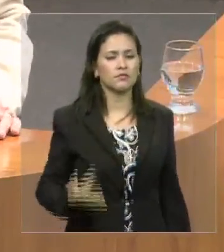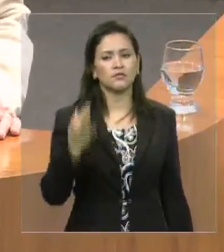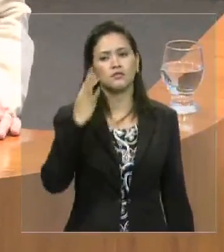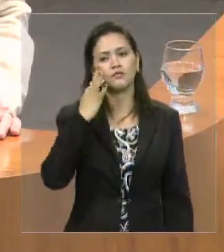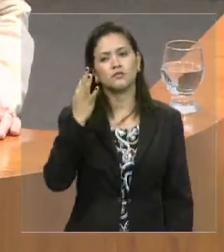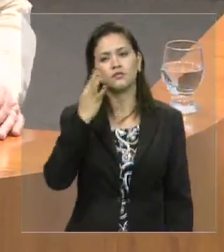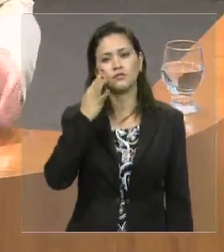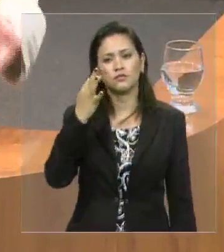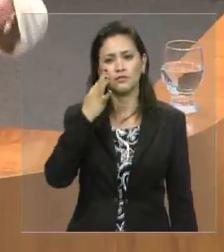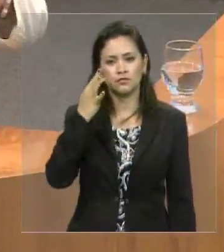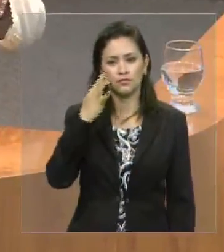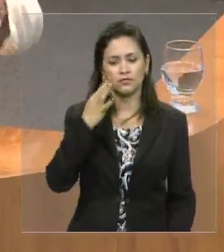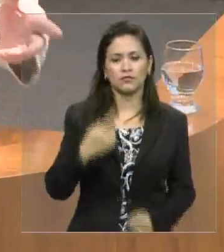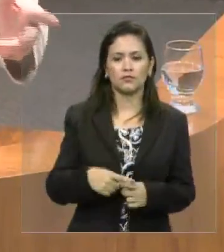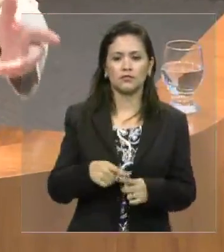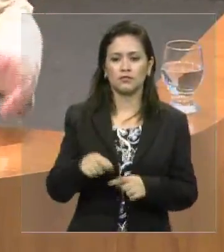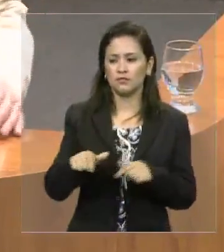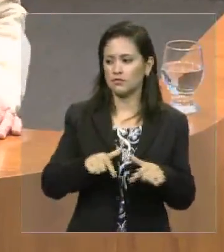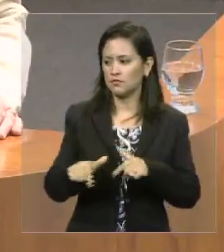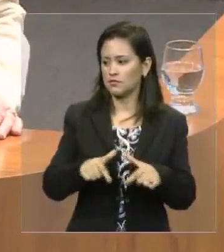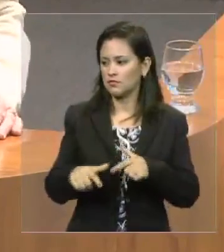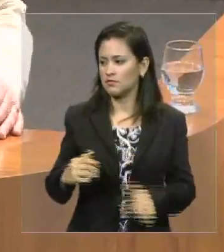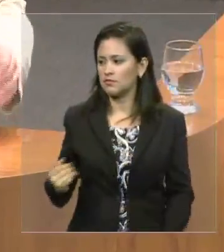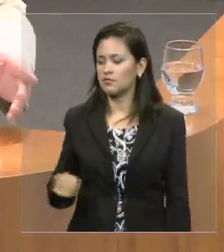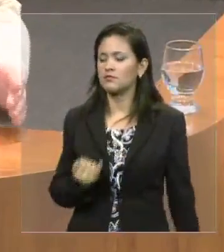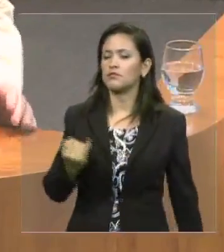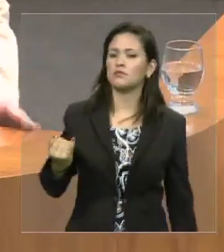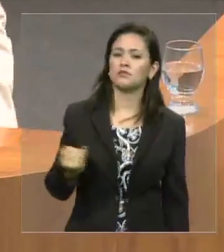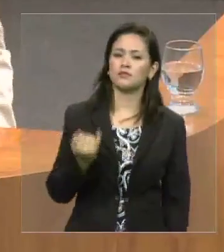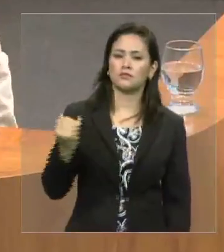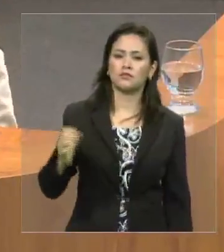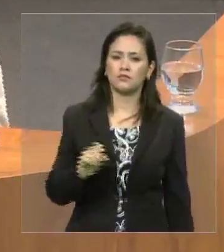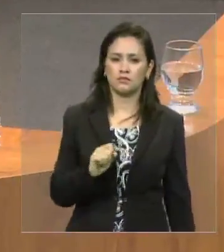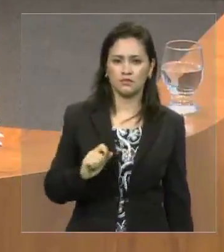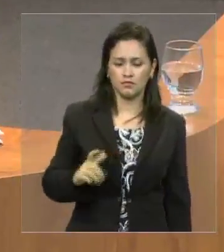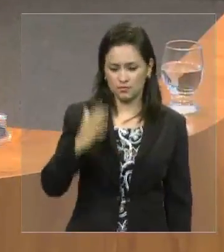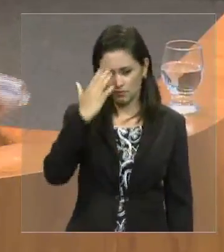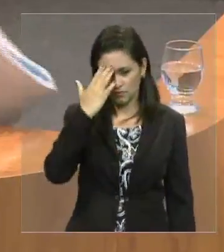Flávio Dino por esta obra tão importante para São Luís. Muito obrigado.